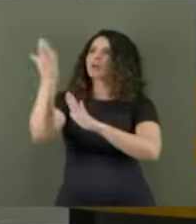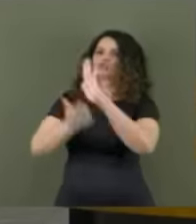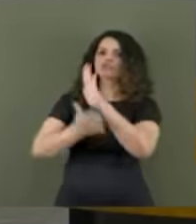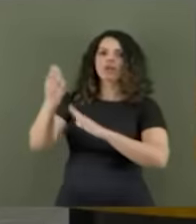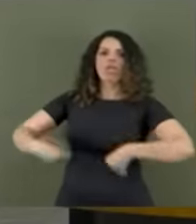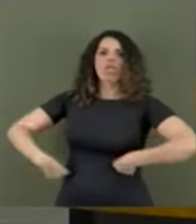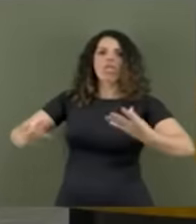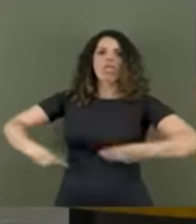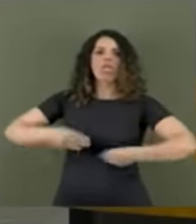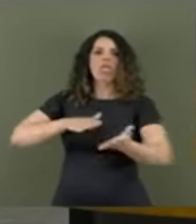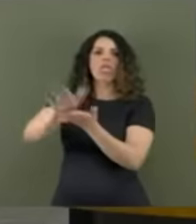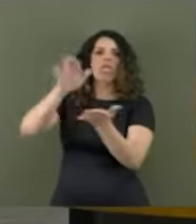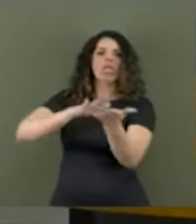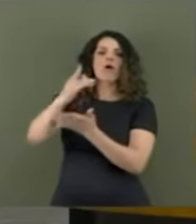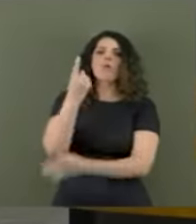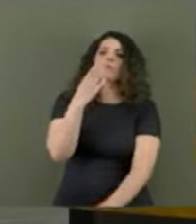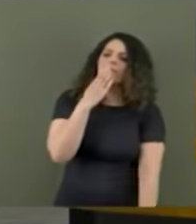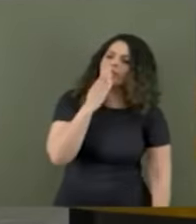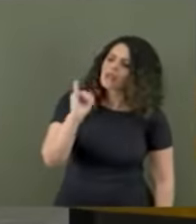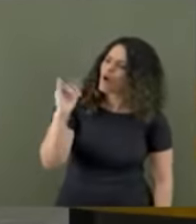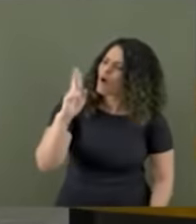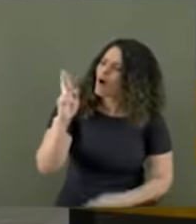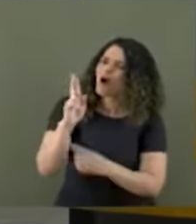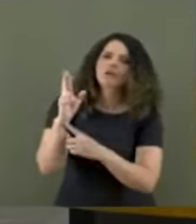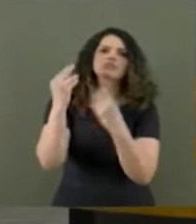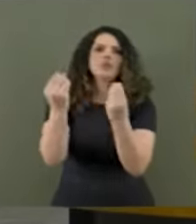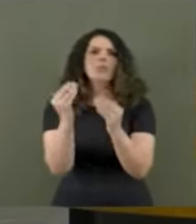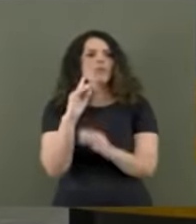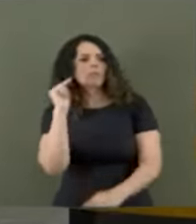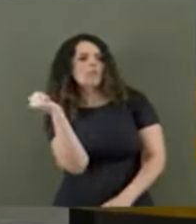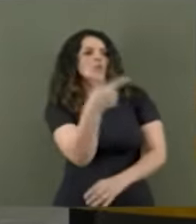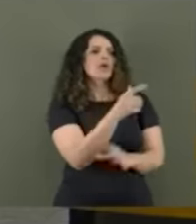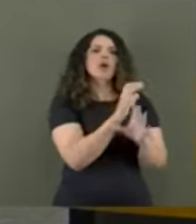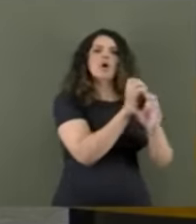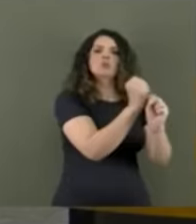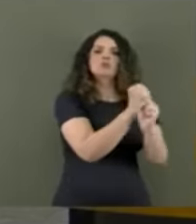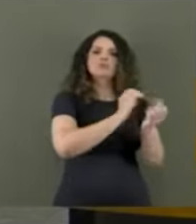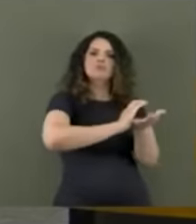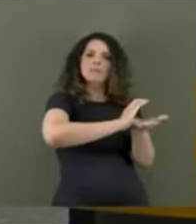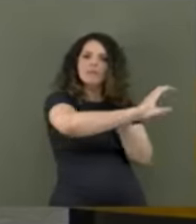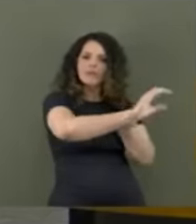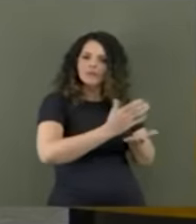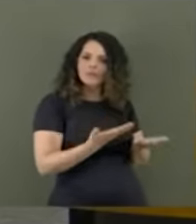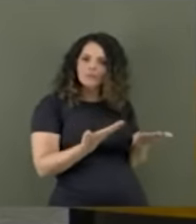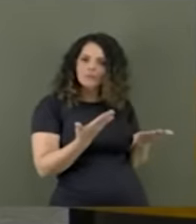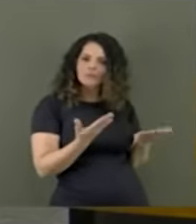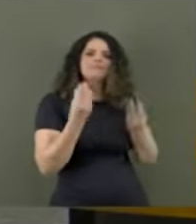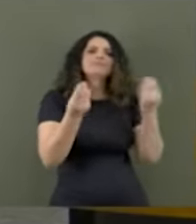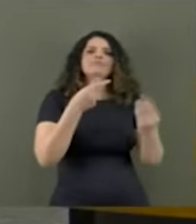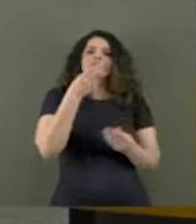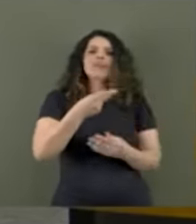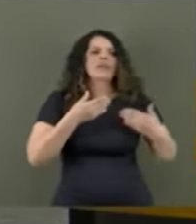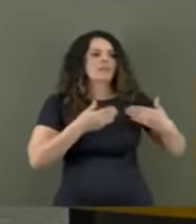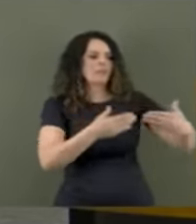deais R bilhão deais é mais do que o orçamento né falaram tanto que agora com o maior número de